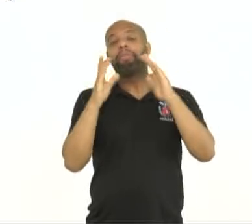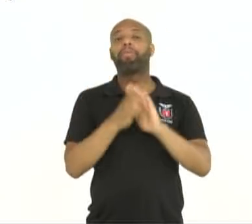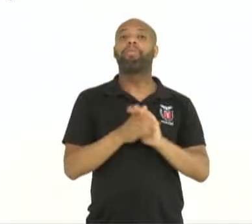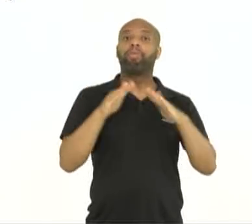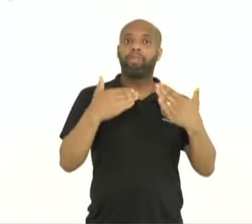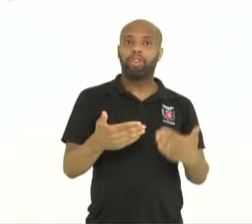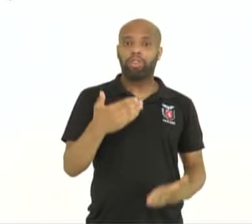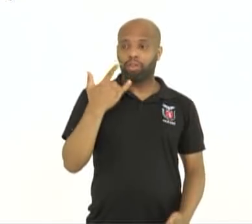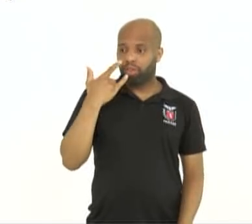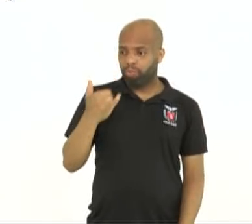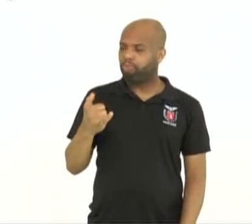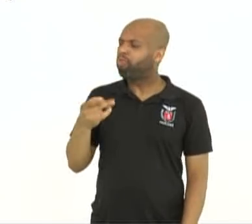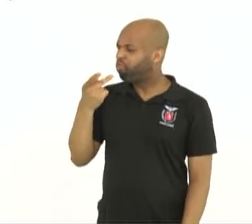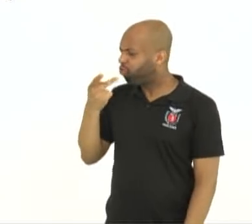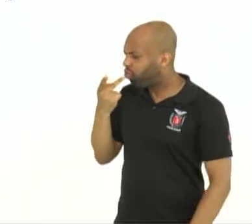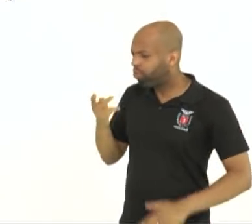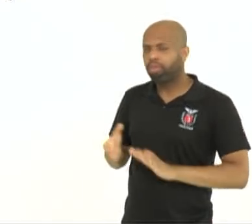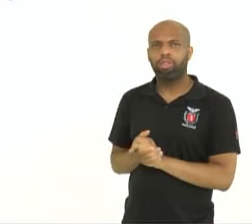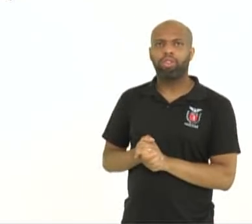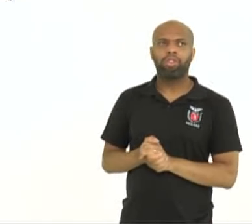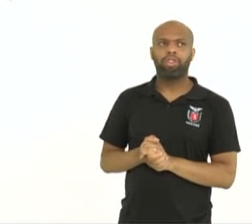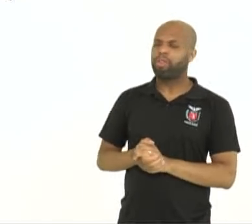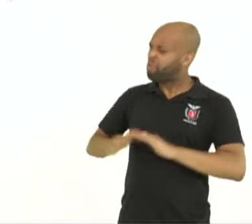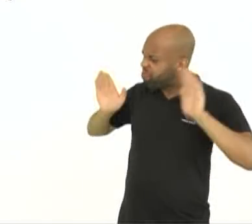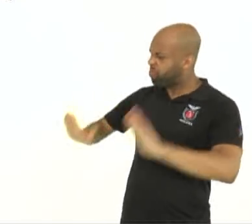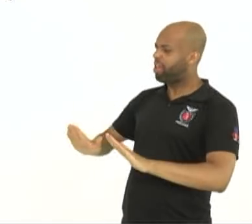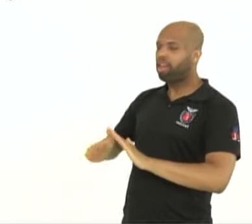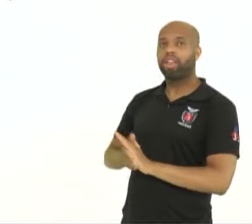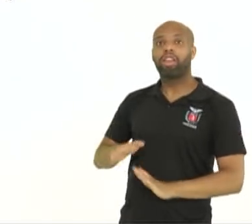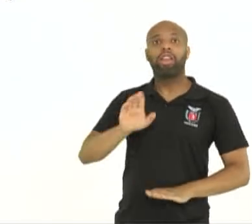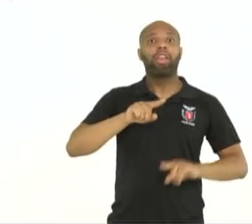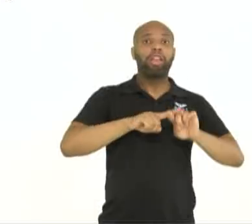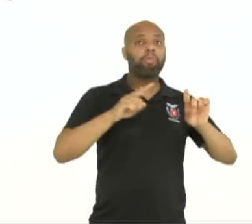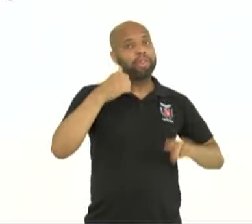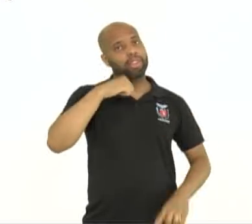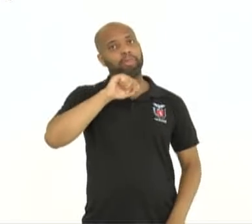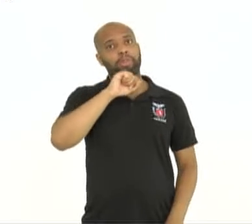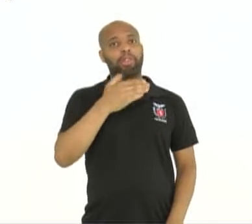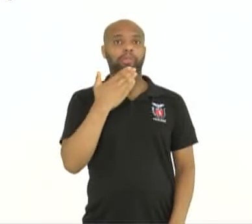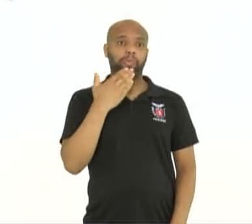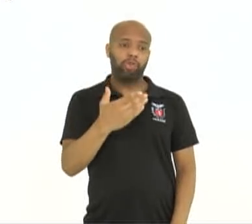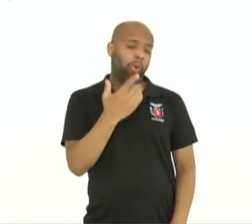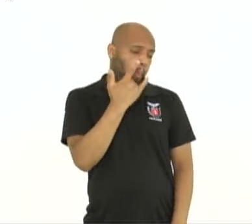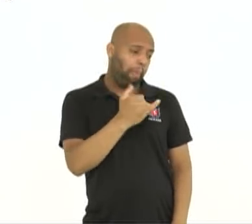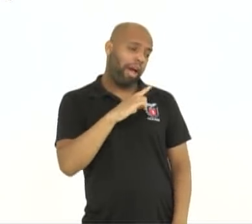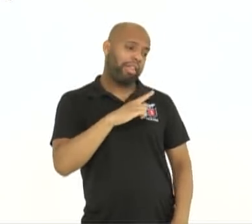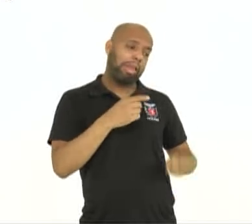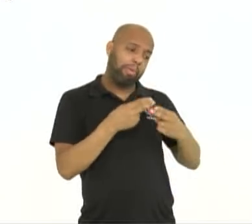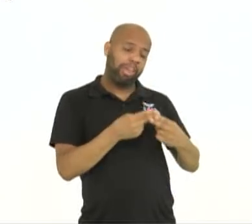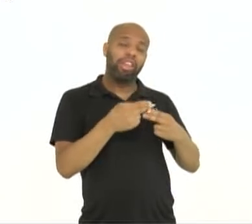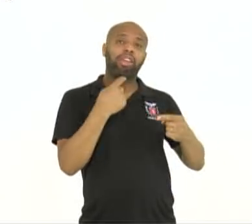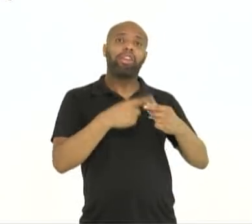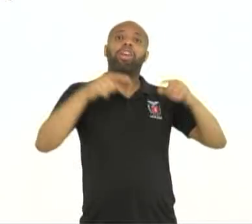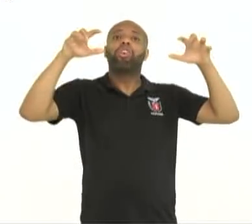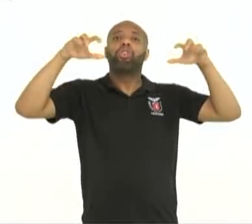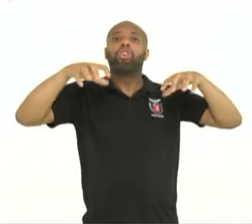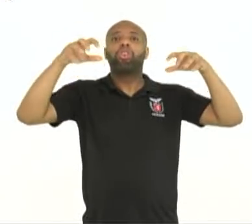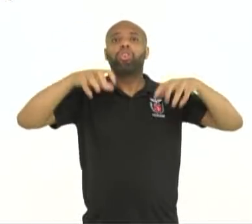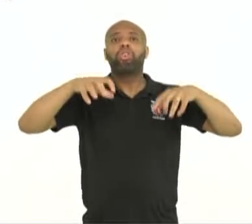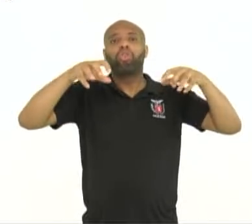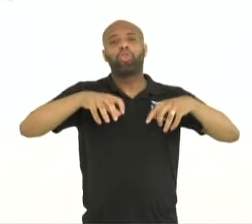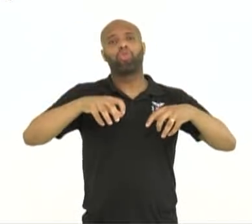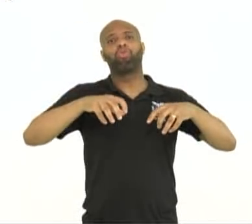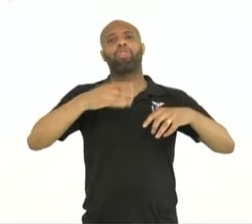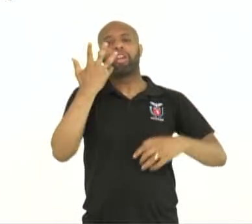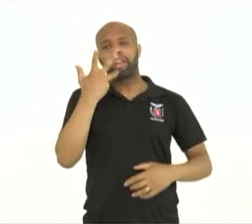Então o pai deu no espalho, mas a mãe pediu para ele ter paciência. Nesse tempo de chuva, as crianças ficam muito